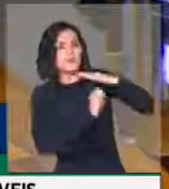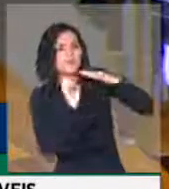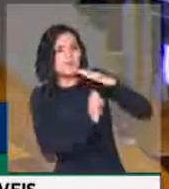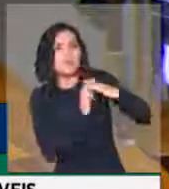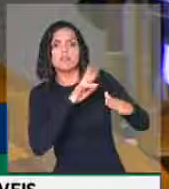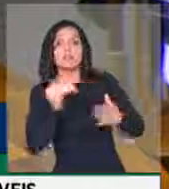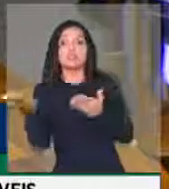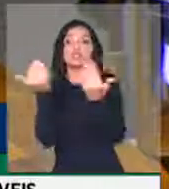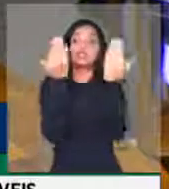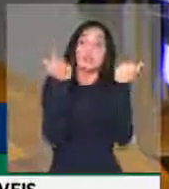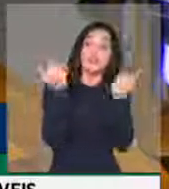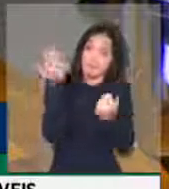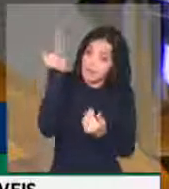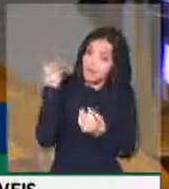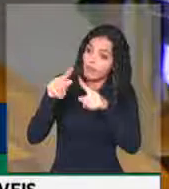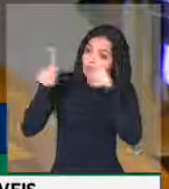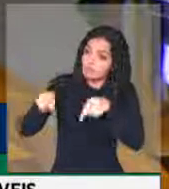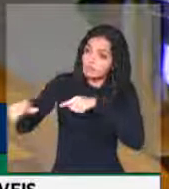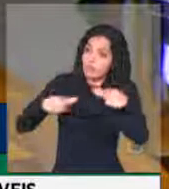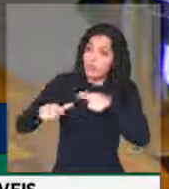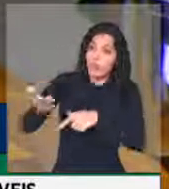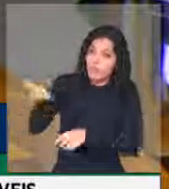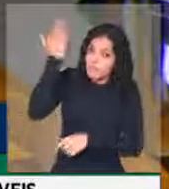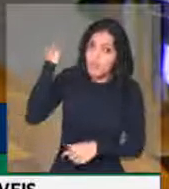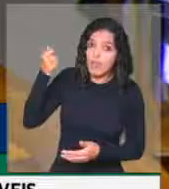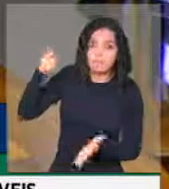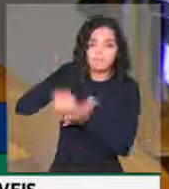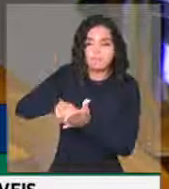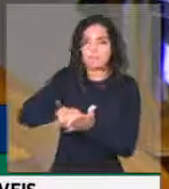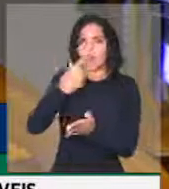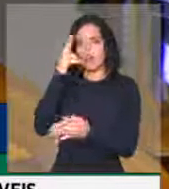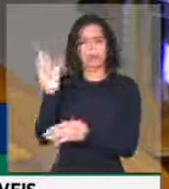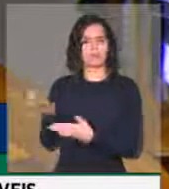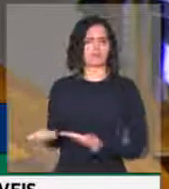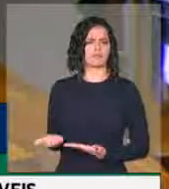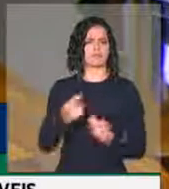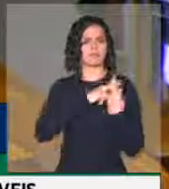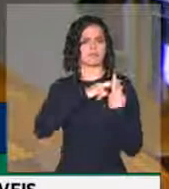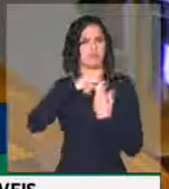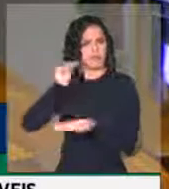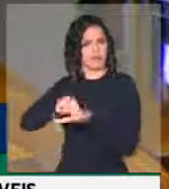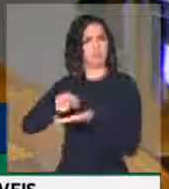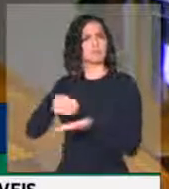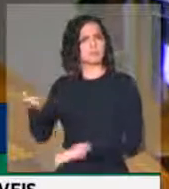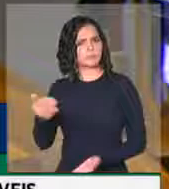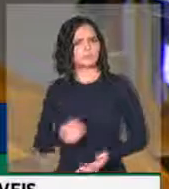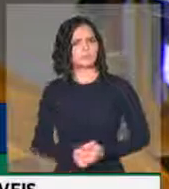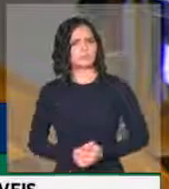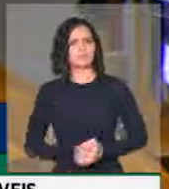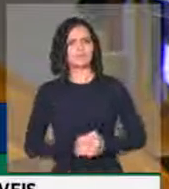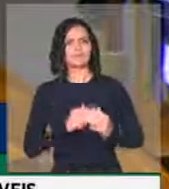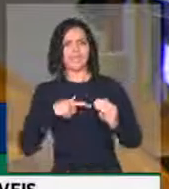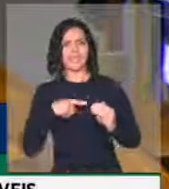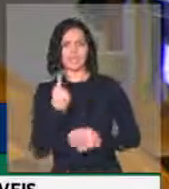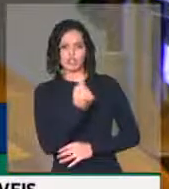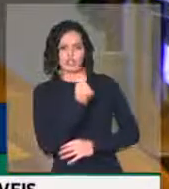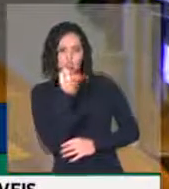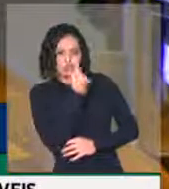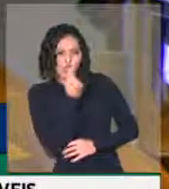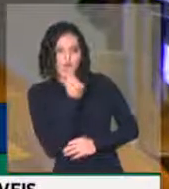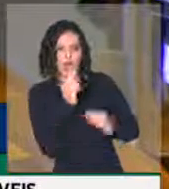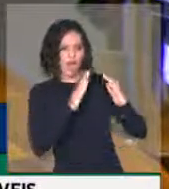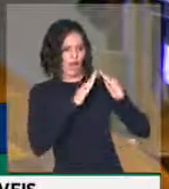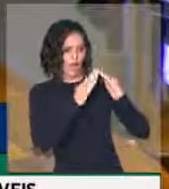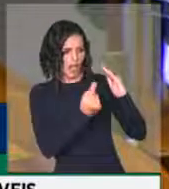chamando seus funcionários para voltar a trabalhar de uma maneira leviana e de uma maneira irresponsável. O isolamento vertical é